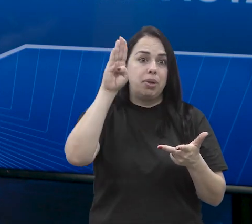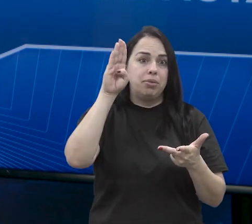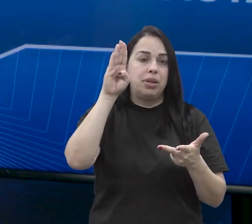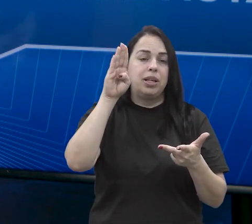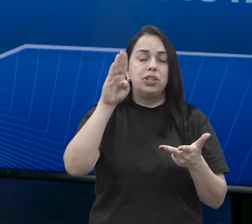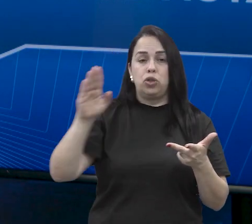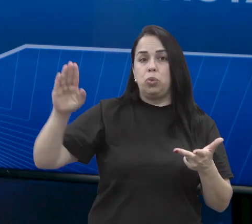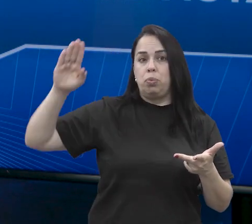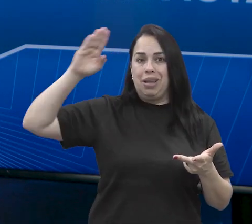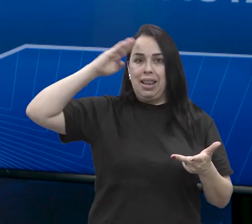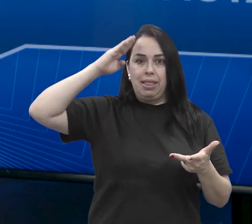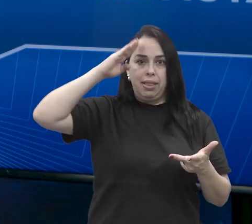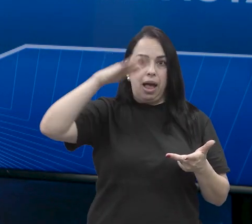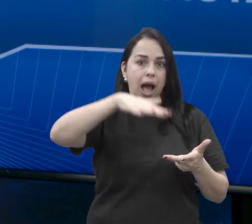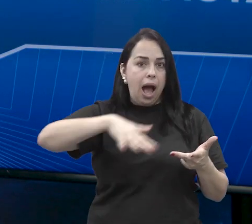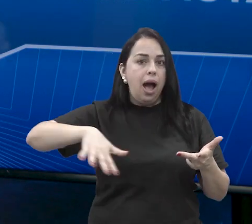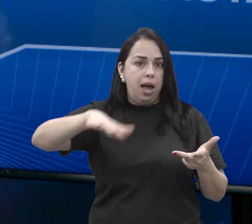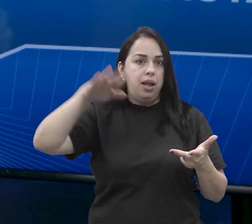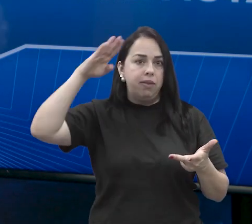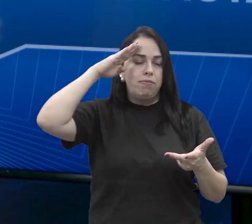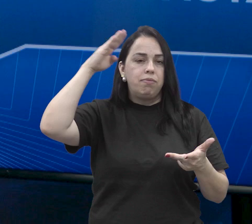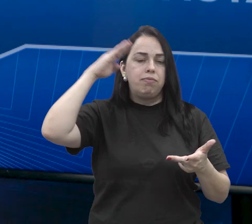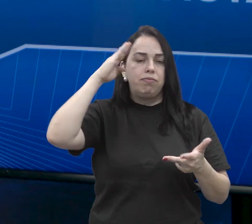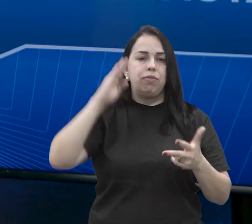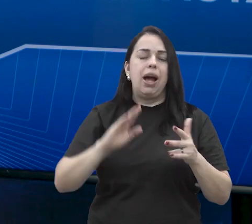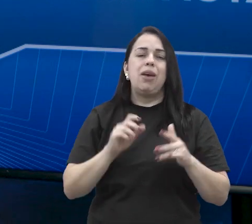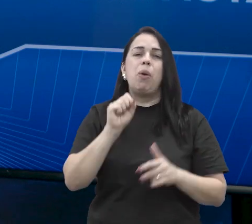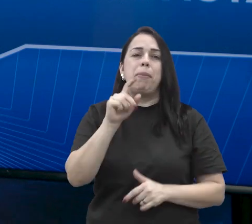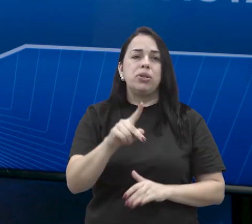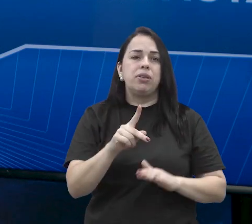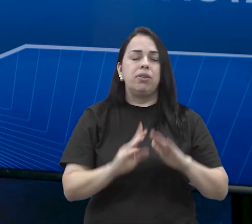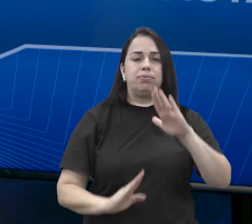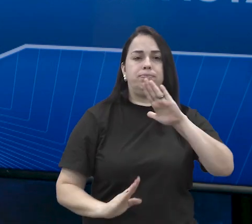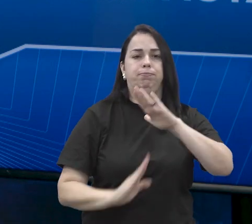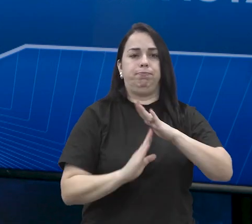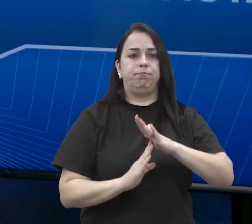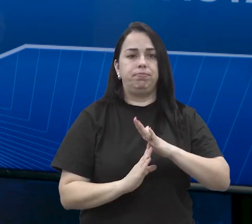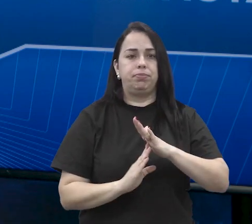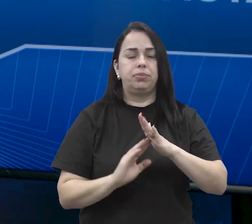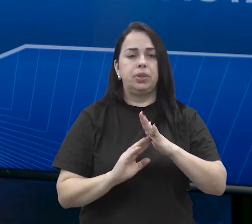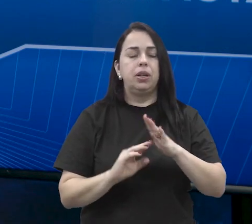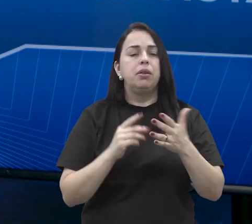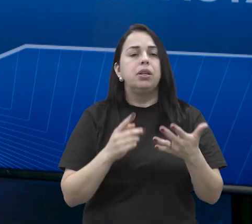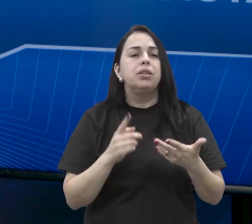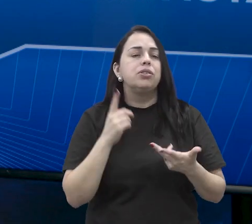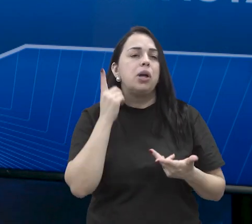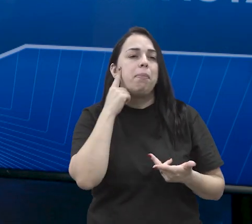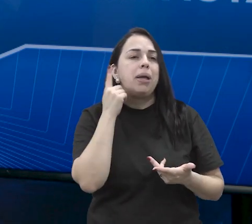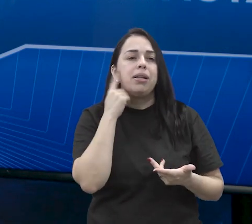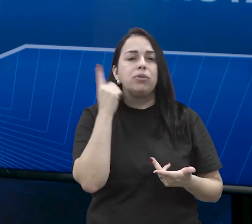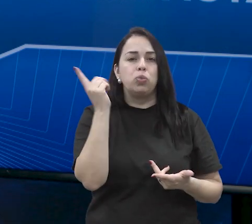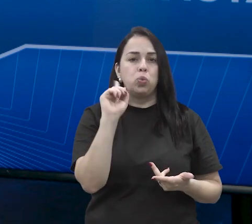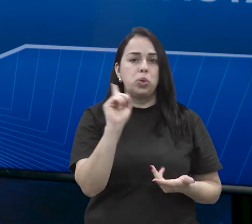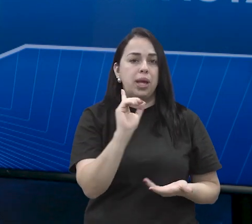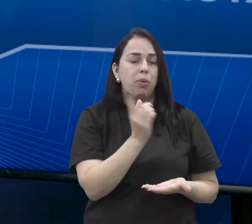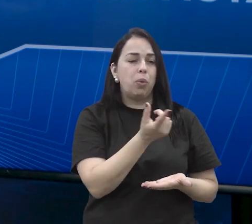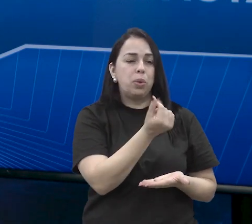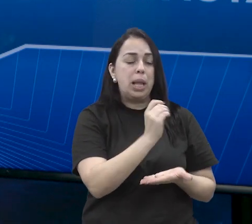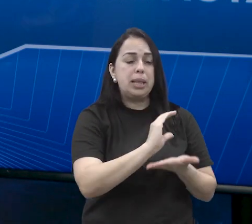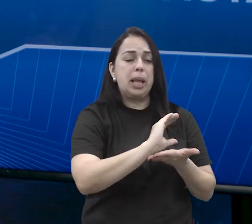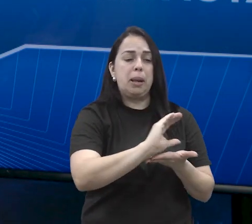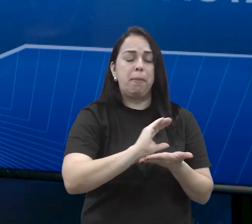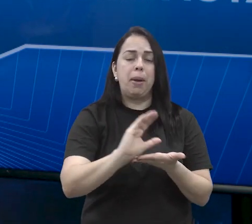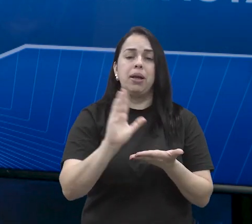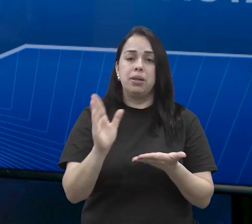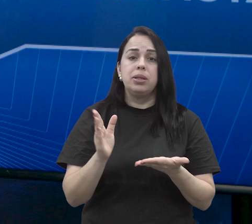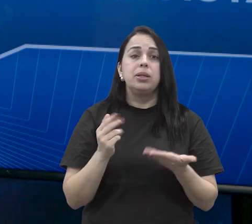parte dos militares, né? Isso daí não ficou muito claro em qual é a quantidade, qual é o número, quanto que vai vir de cada área. Como você